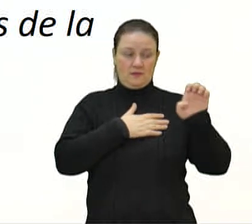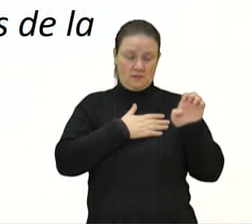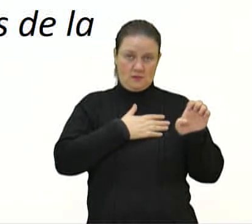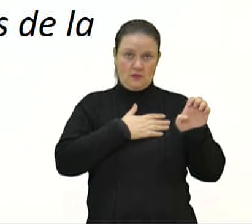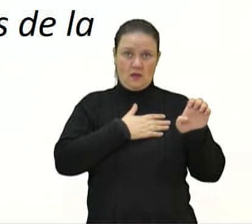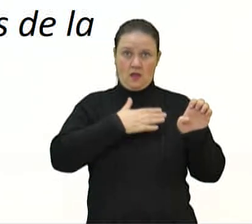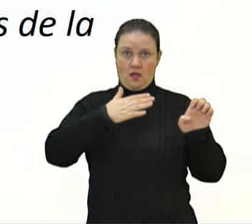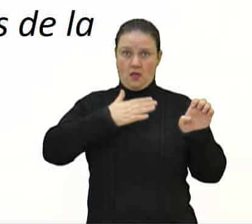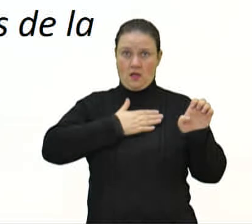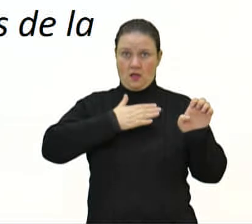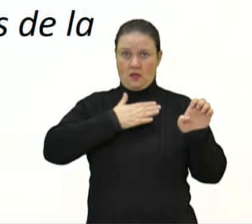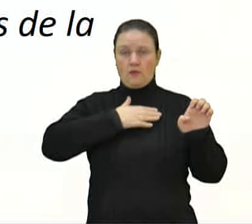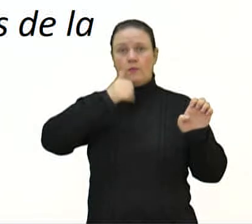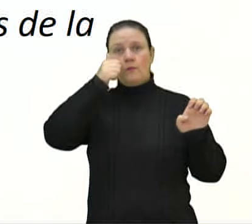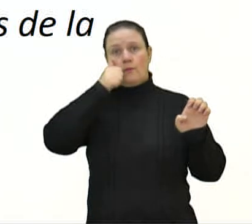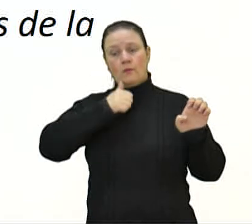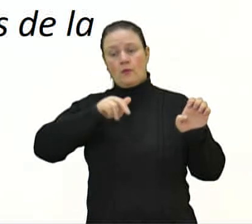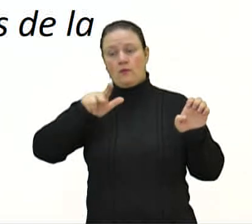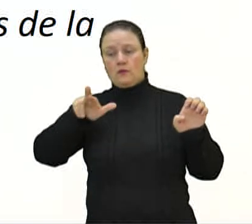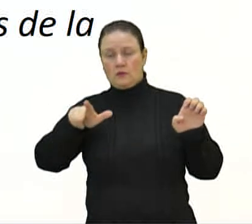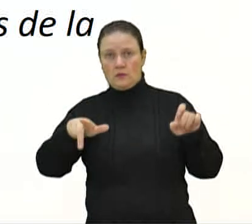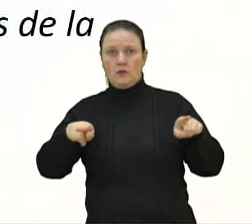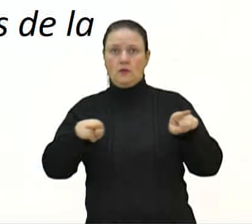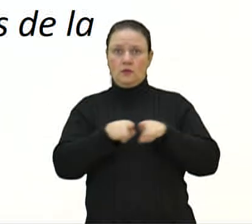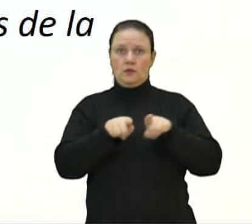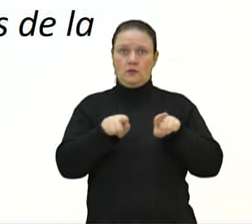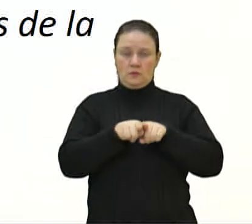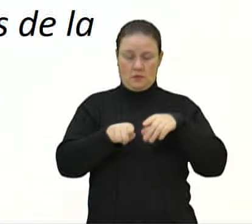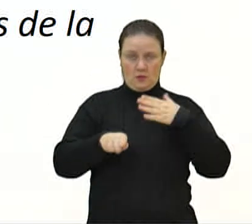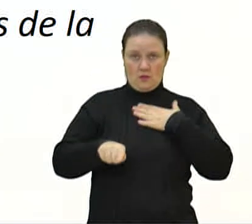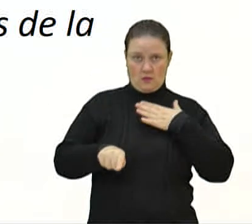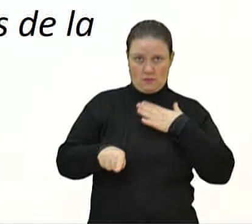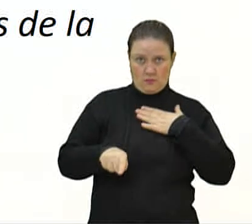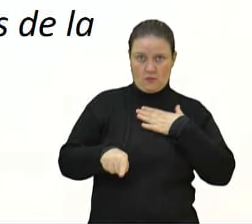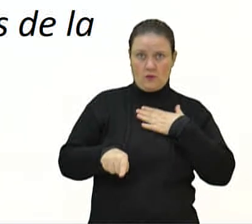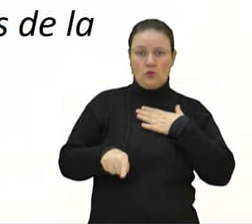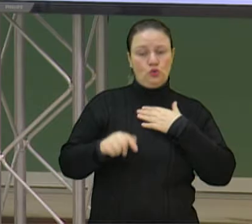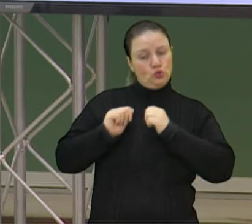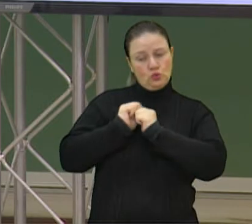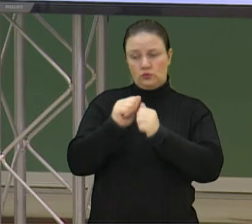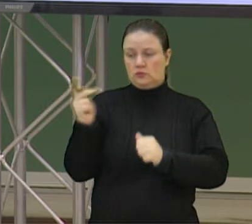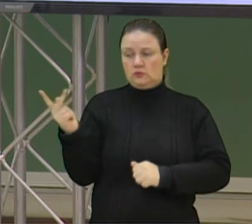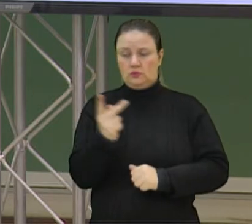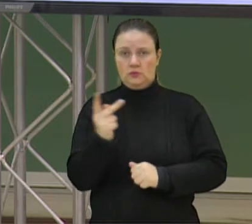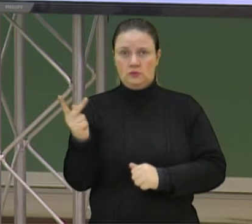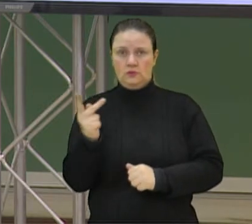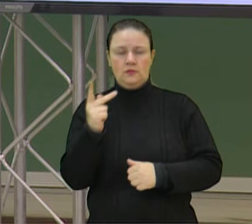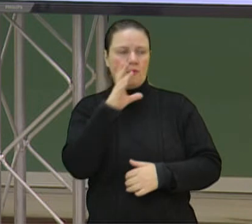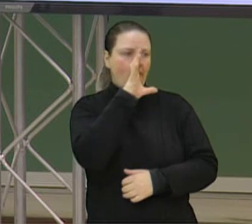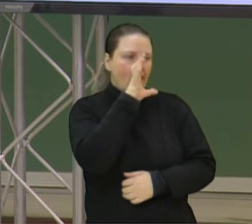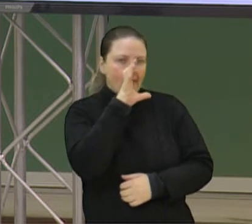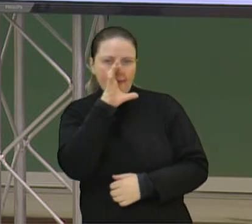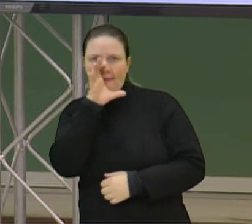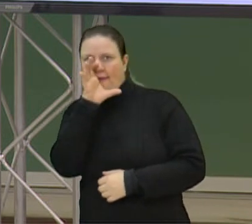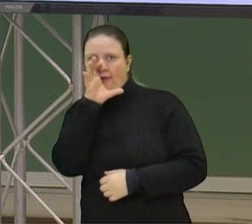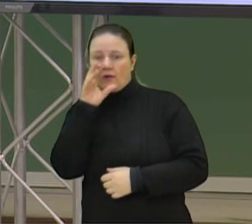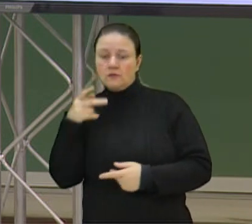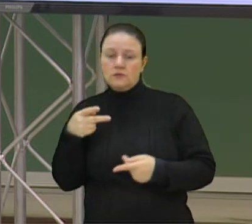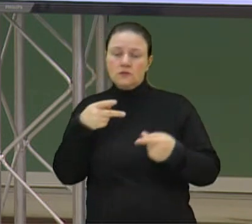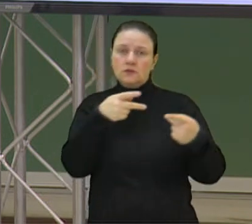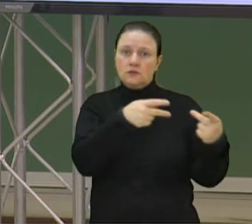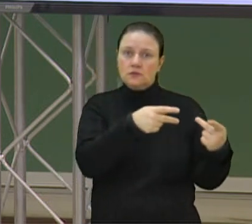mi, nos fascina ir a las tiendas de la 25 de março. Então, a minha irmã e a mim, nos fascina ir às